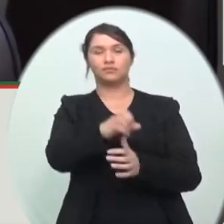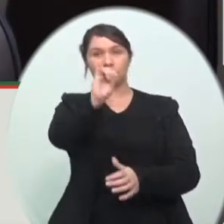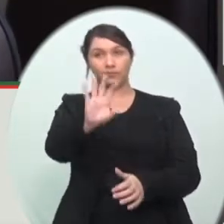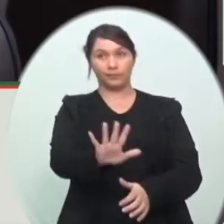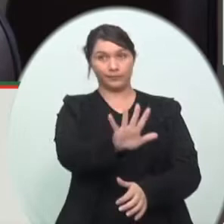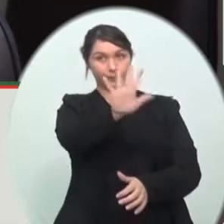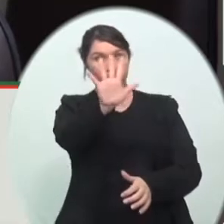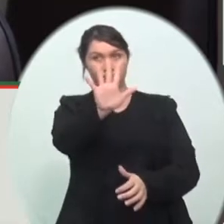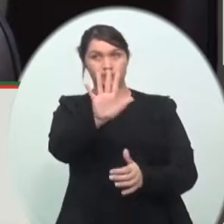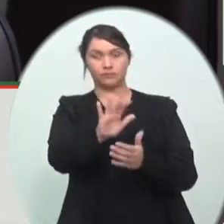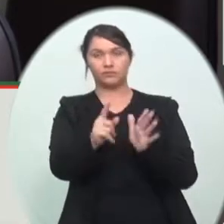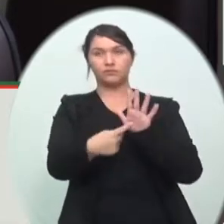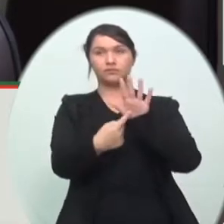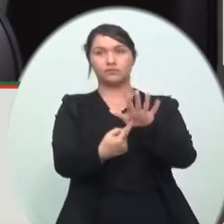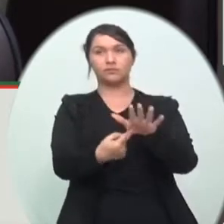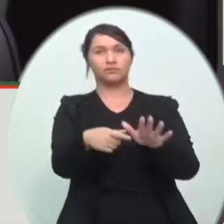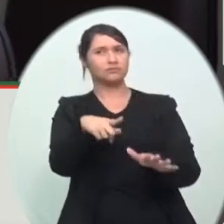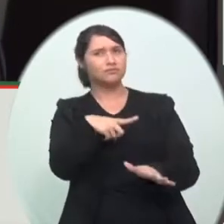me ajudar aqui?